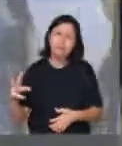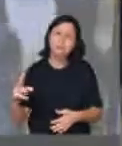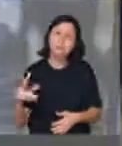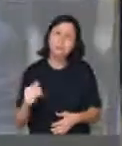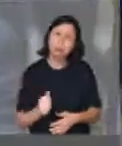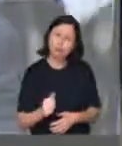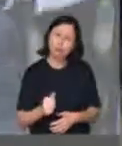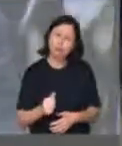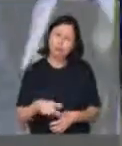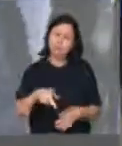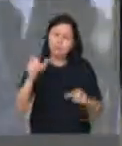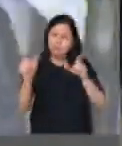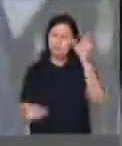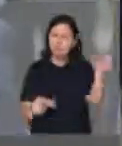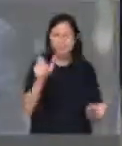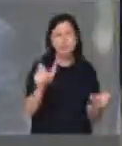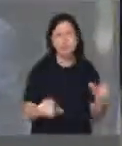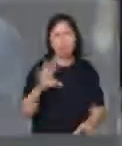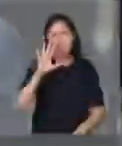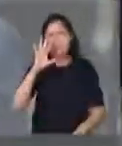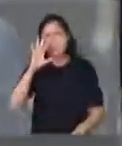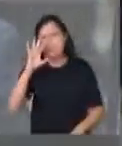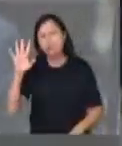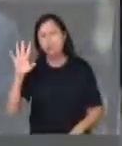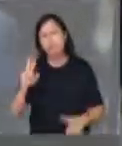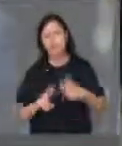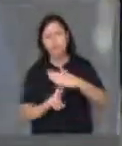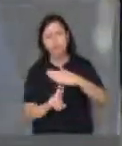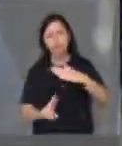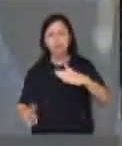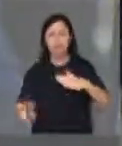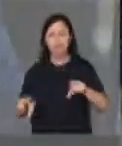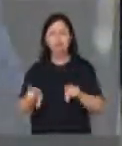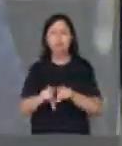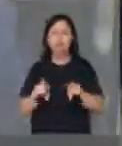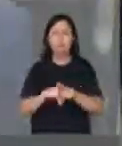admiradores e companheiros da Universidade da Academia Paraense de Letras. Obrigado.